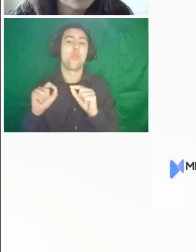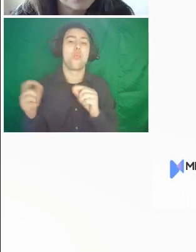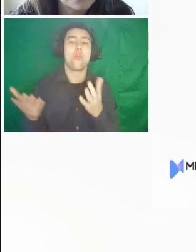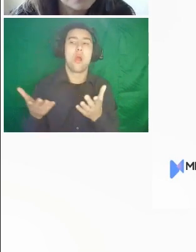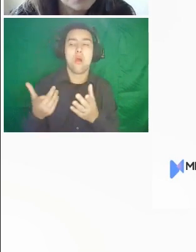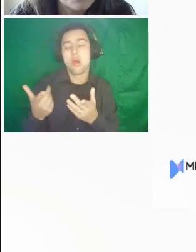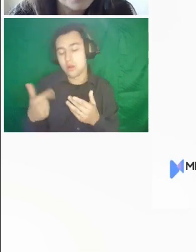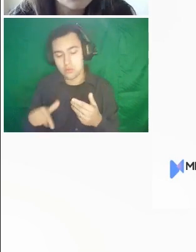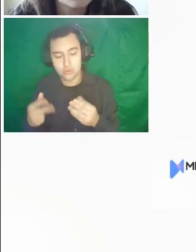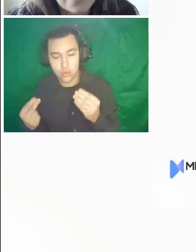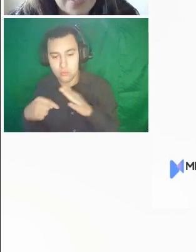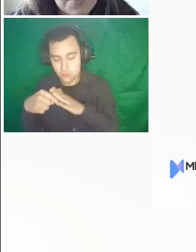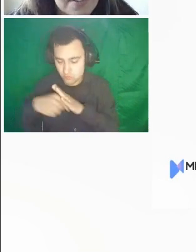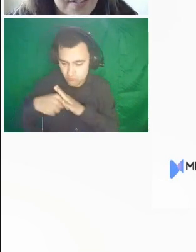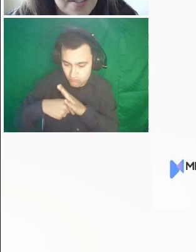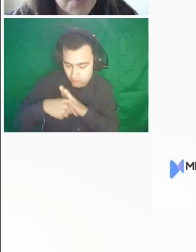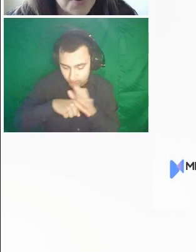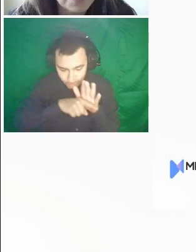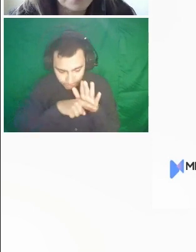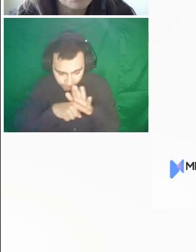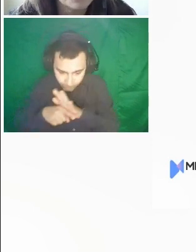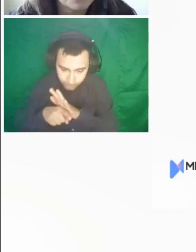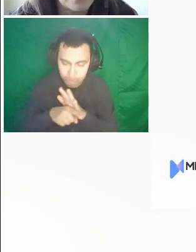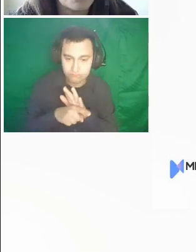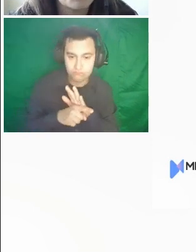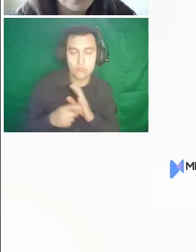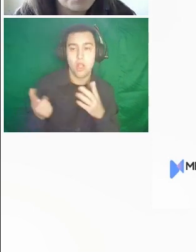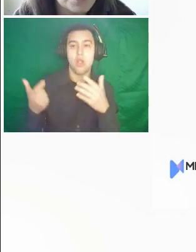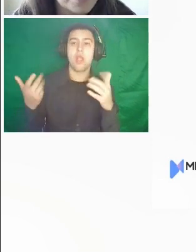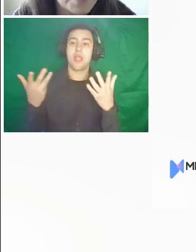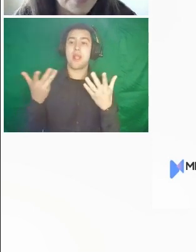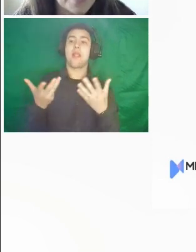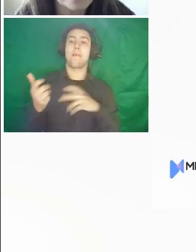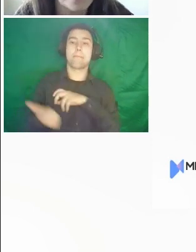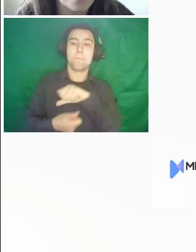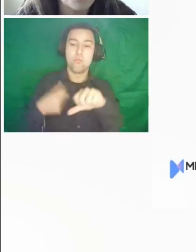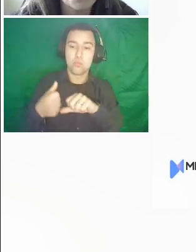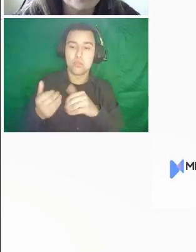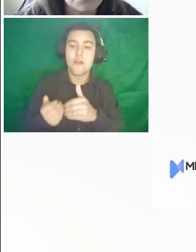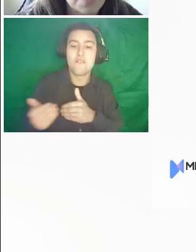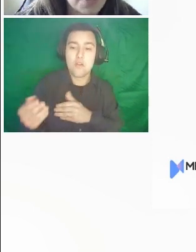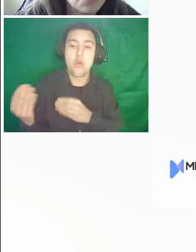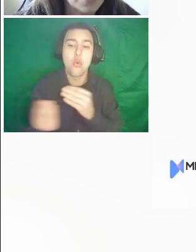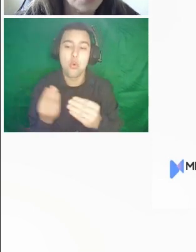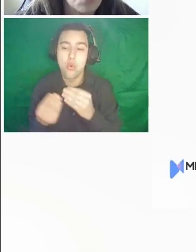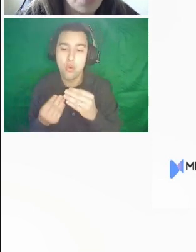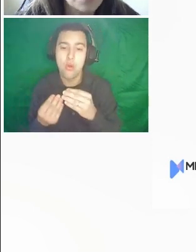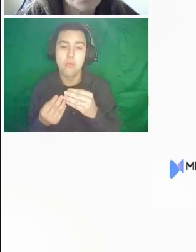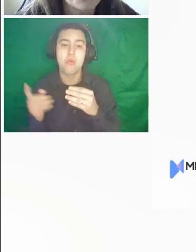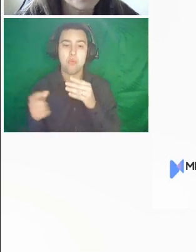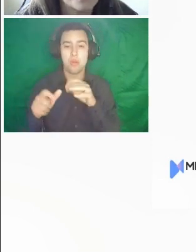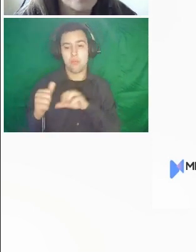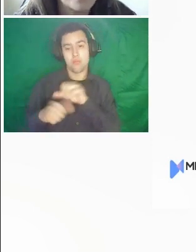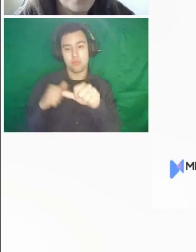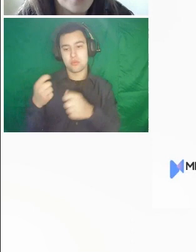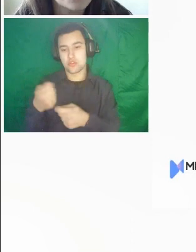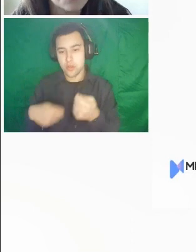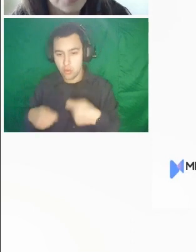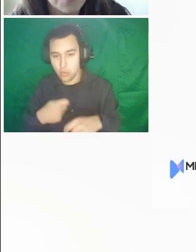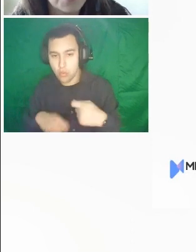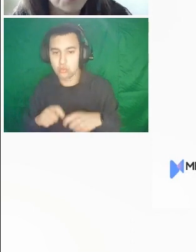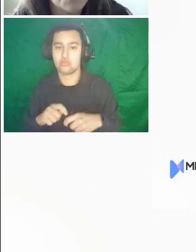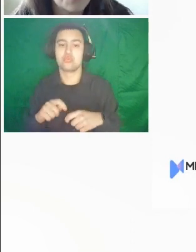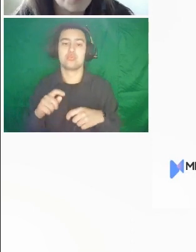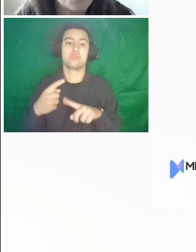desejado O que que a gente tá querendo com essa trans informação e o que que a empresa precisa é um reposicionamento de negócio porque a